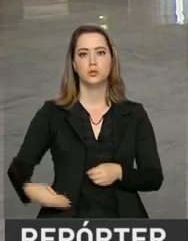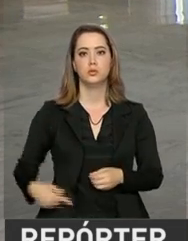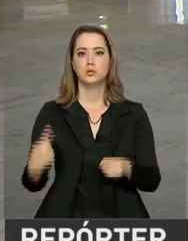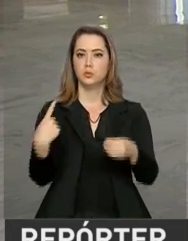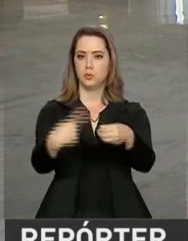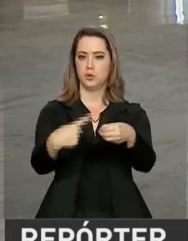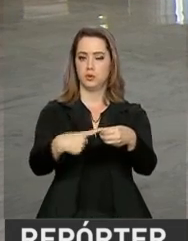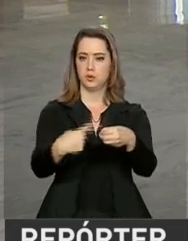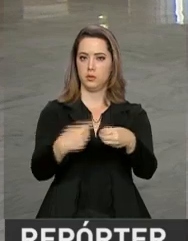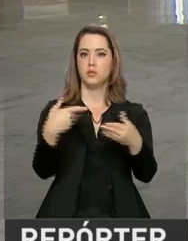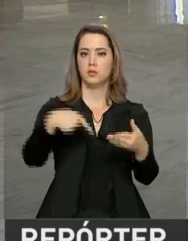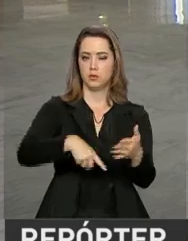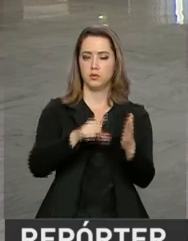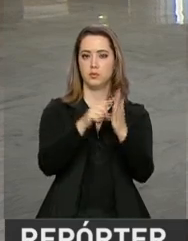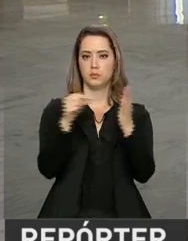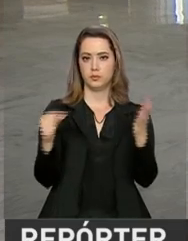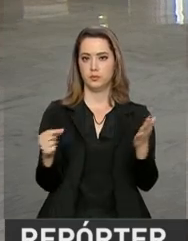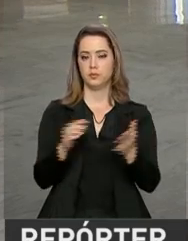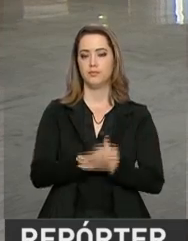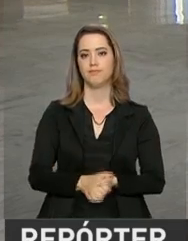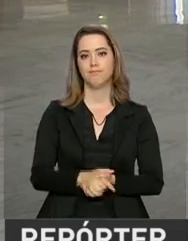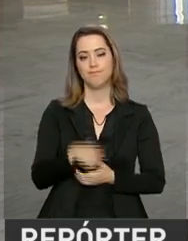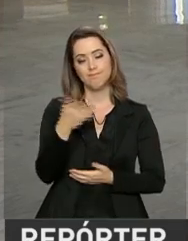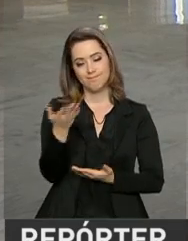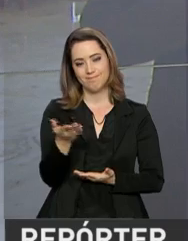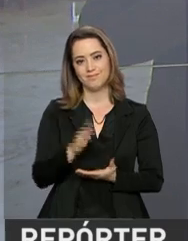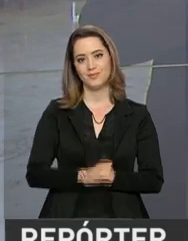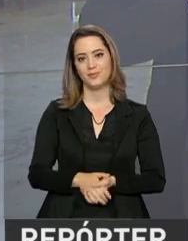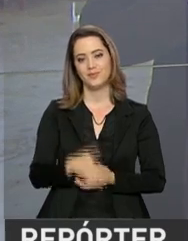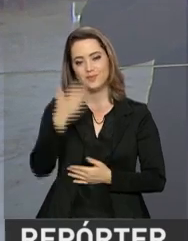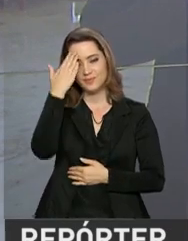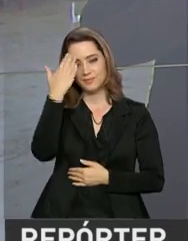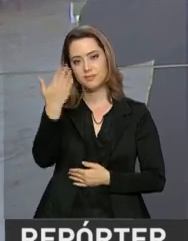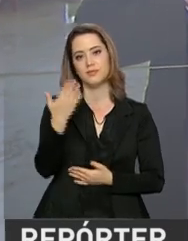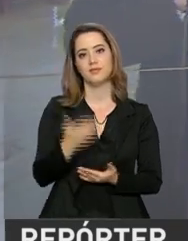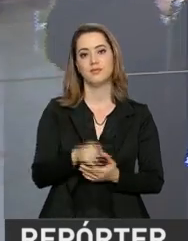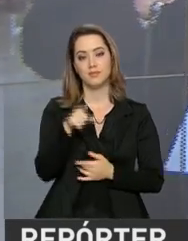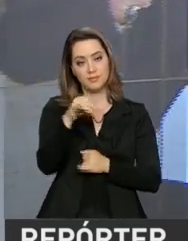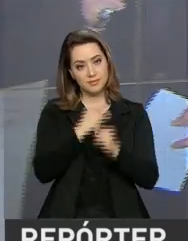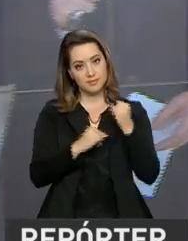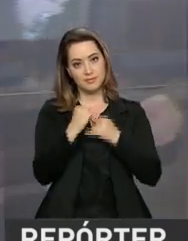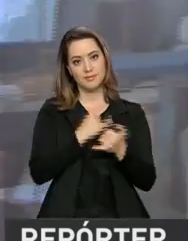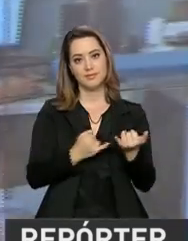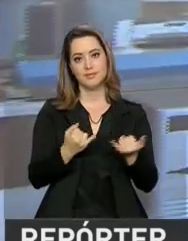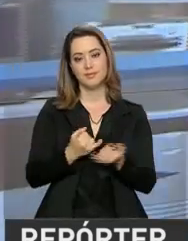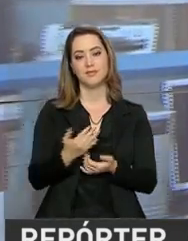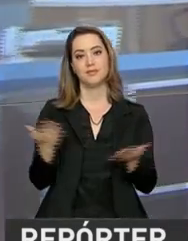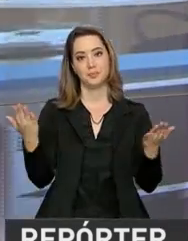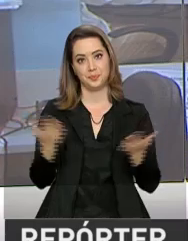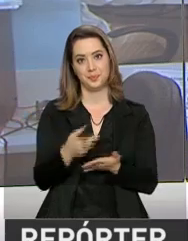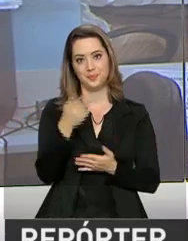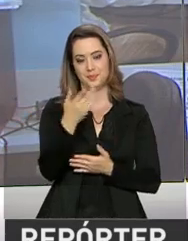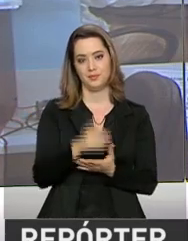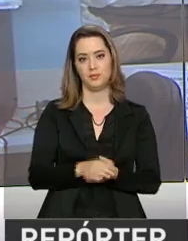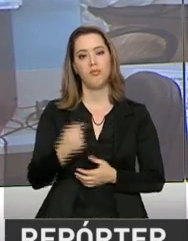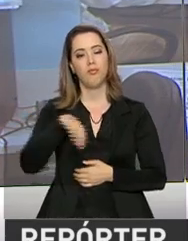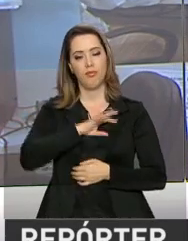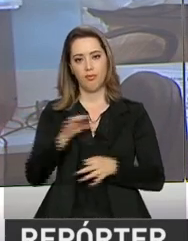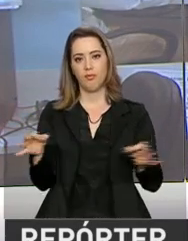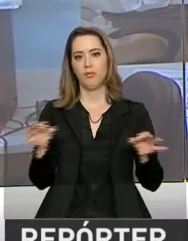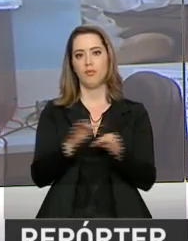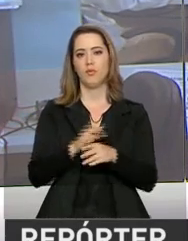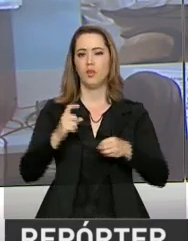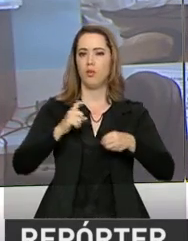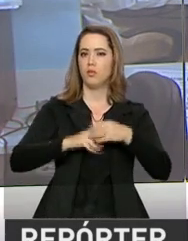Araújo também aqui no Palácio do Planalto Dani você obrigada João Pedro Neto pelas suas informações ao vivo e nós ficamos por